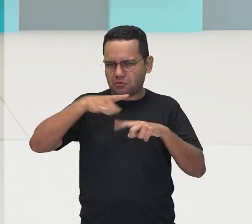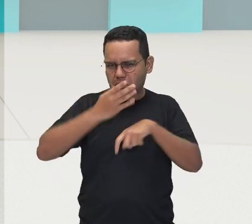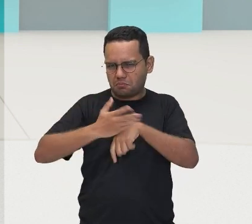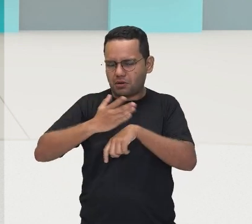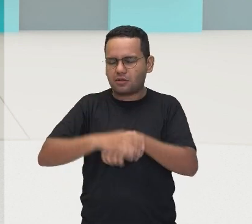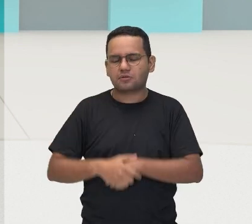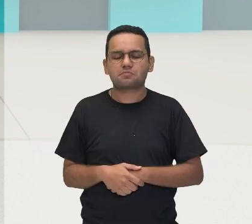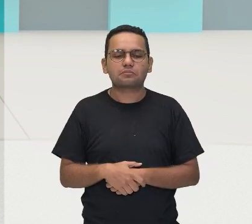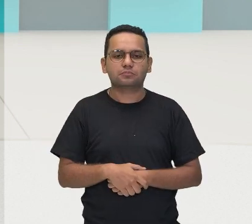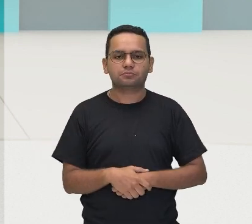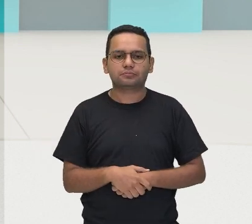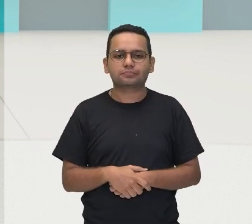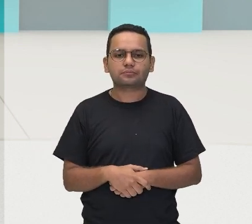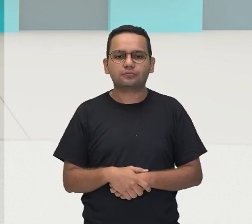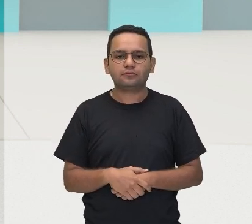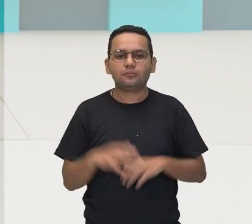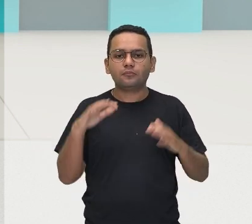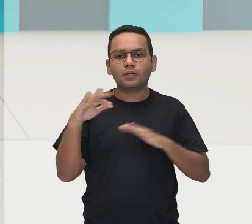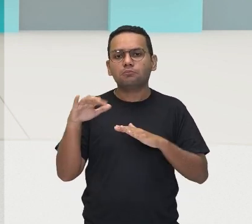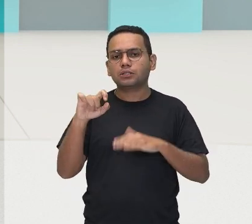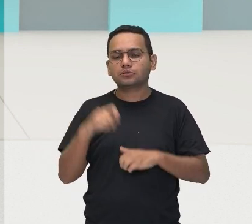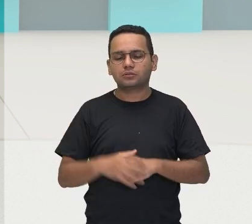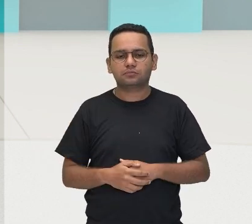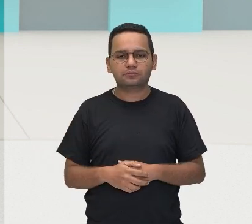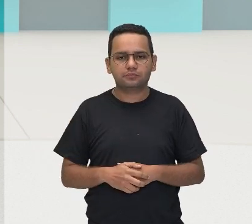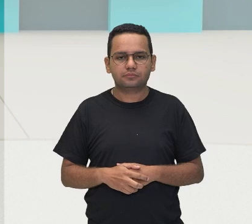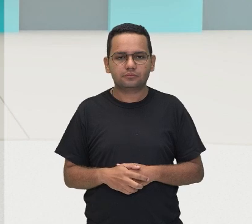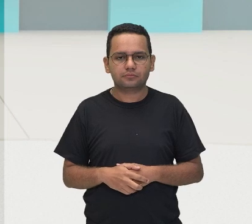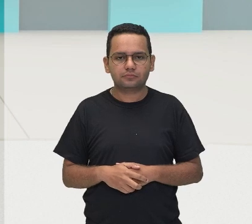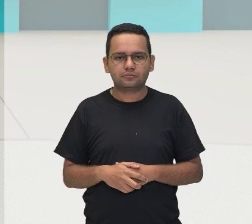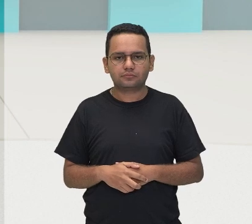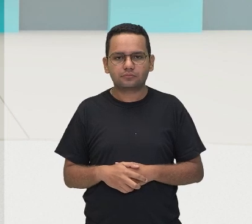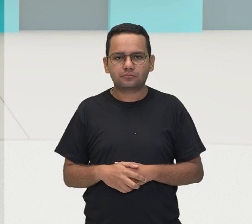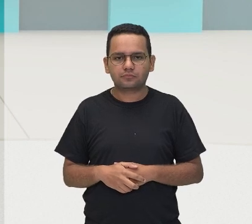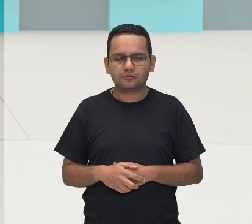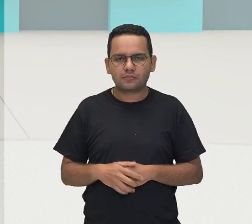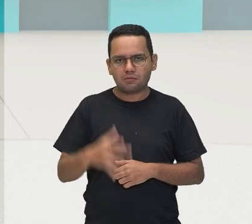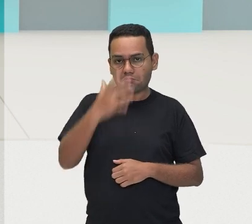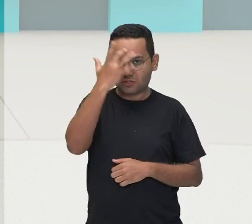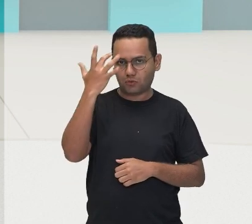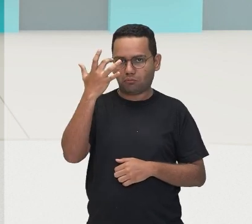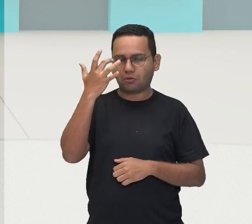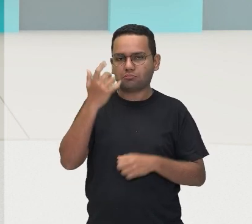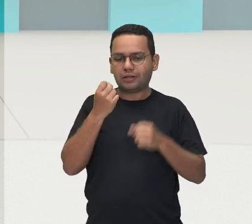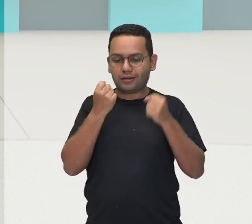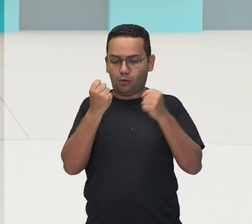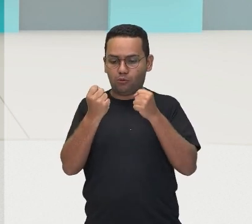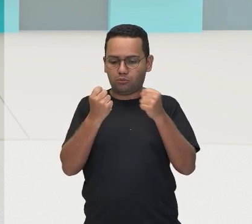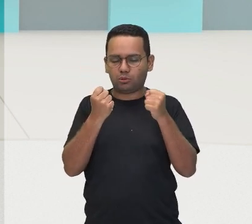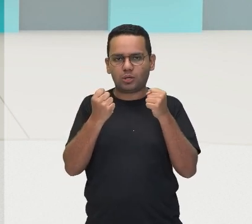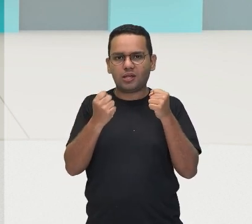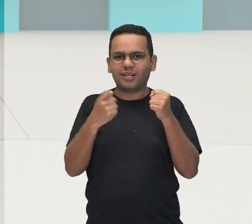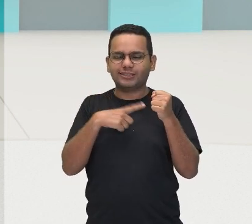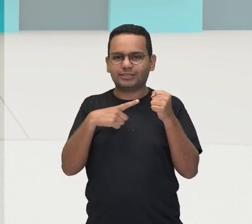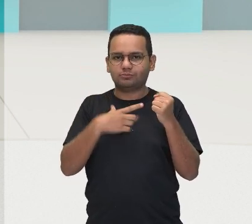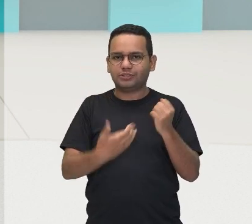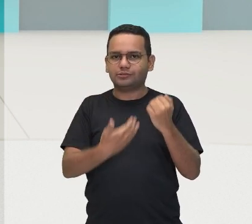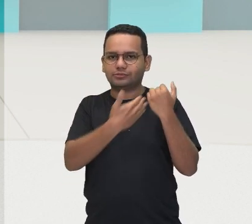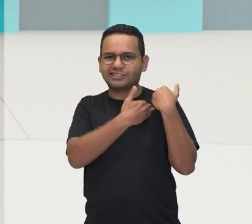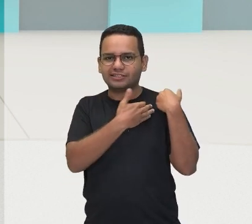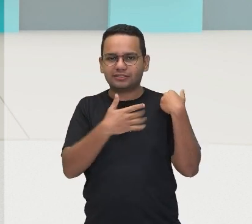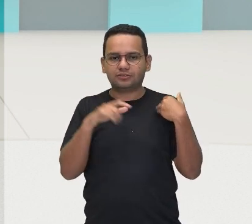lutas, a pessoa, né, que estava ali lutando, ela tinha um papel muito importante